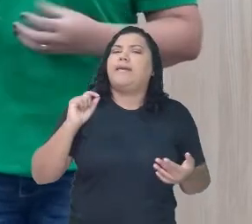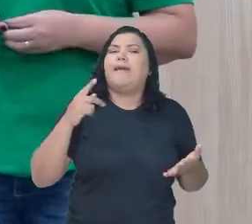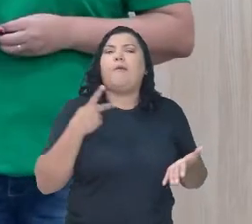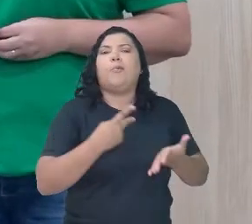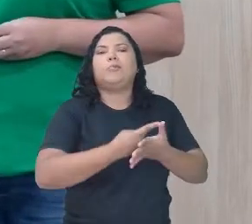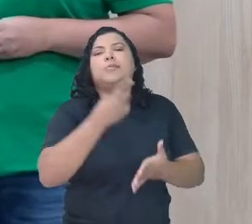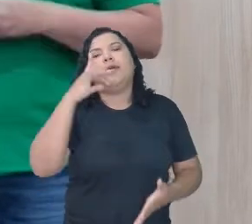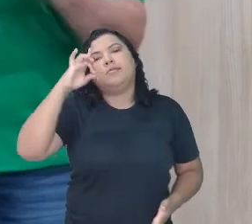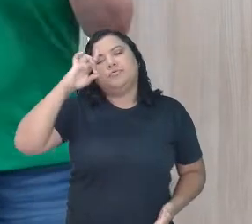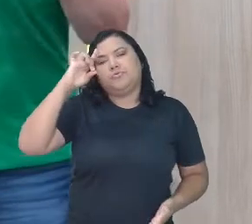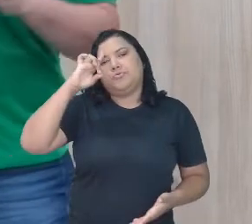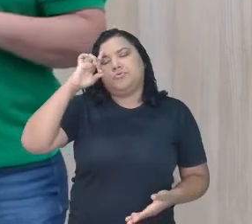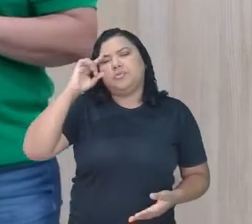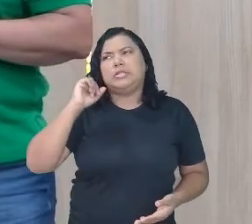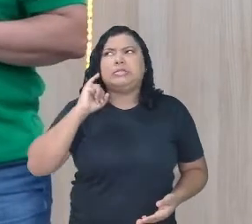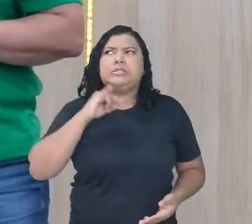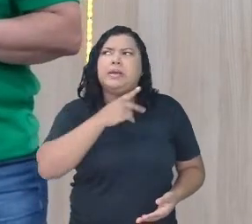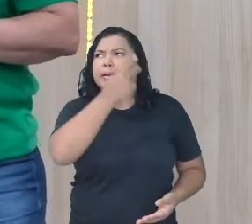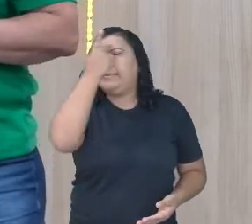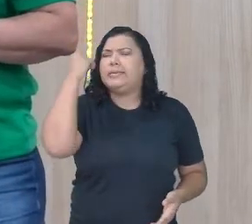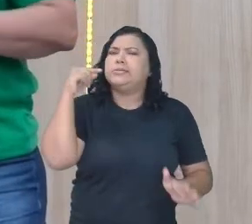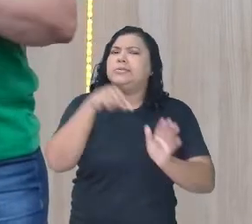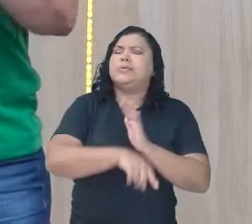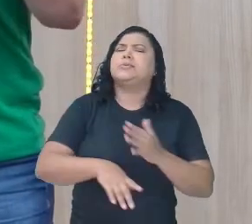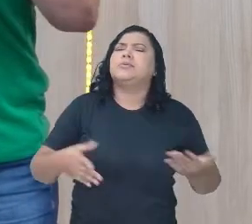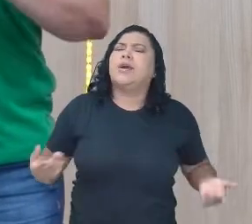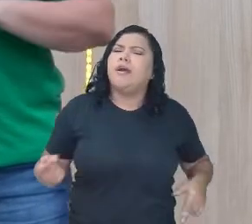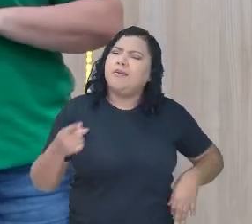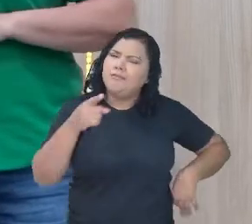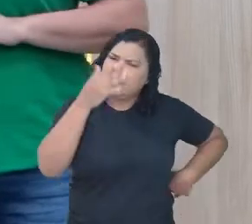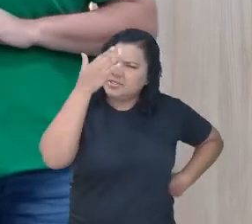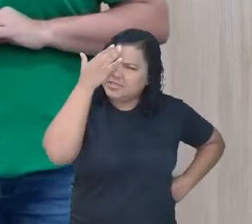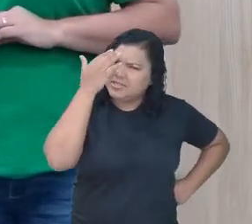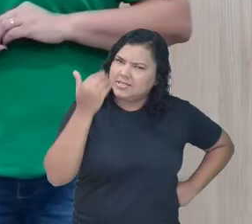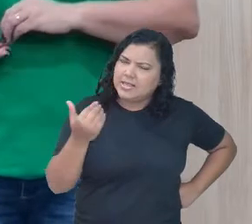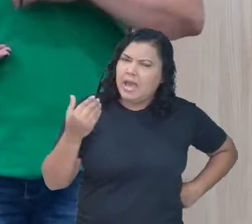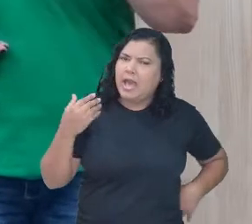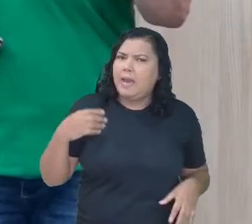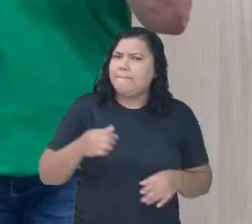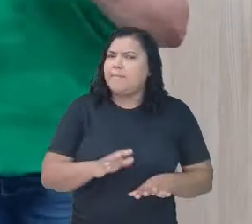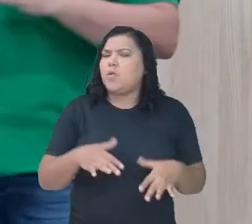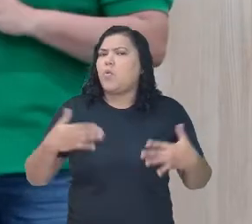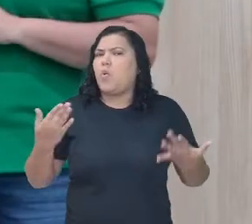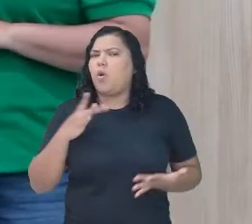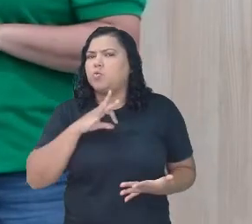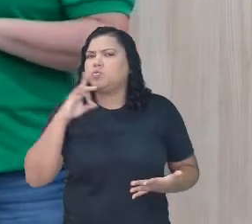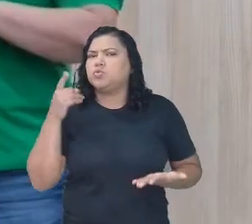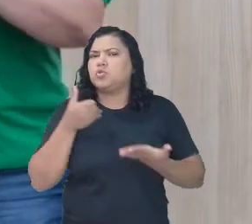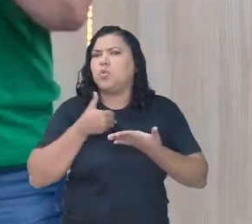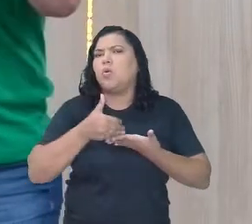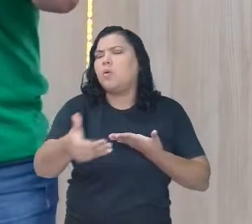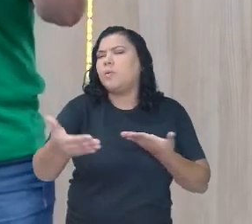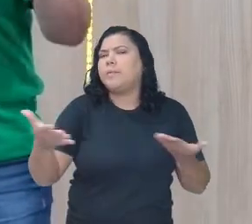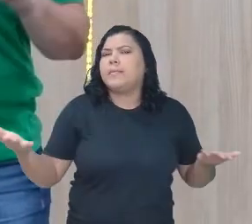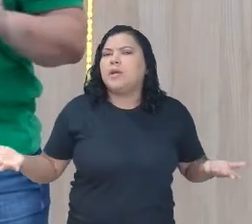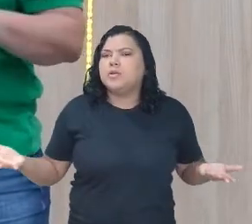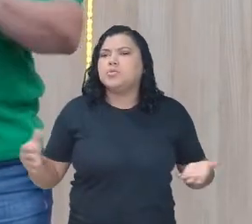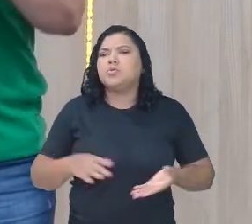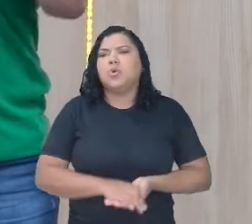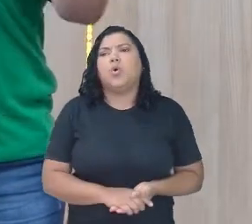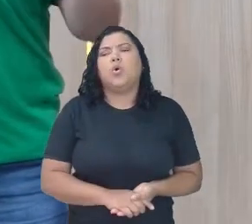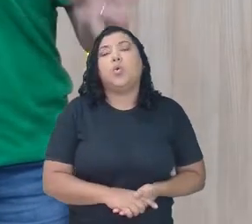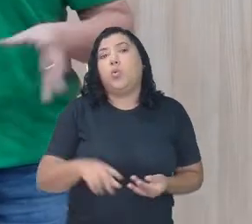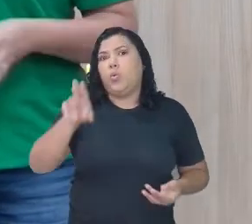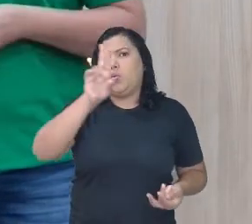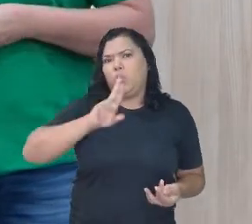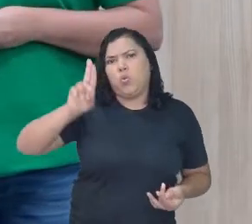acontecem diariamente. Se alguém perguntasse assim para você, e aí você sabe quando foi que iniciou, não é?